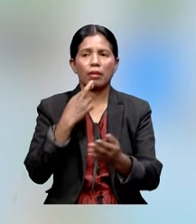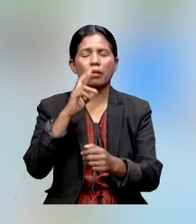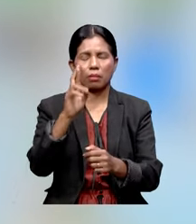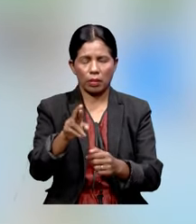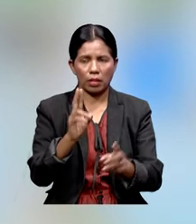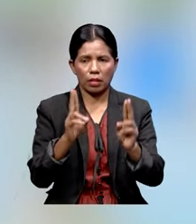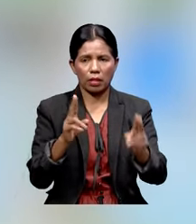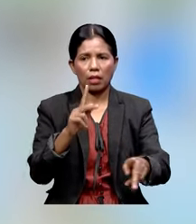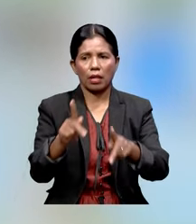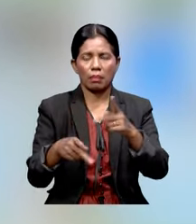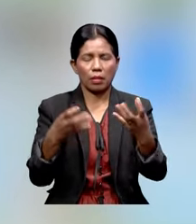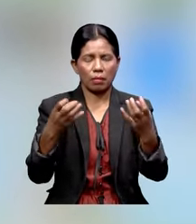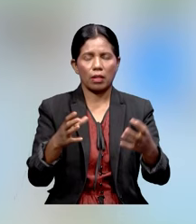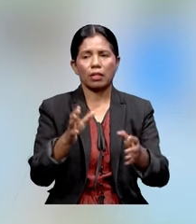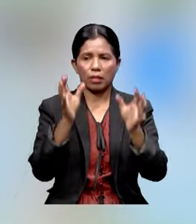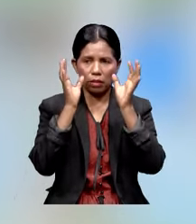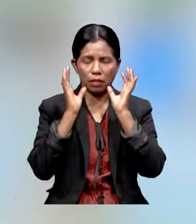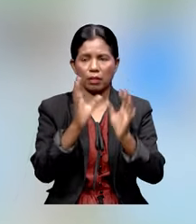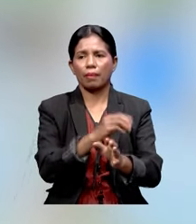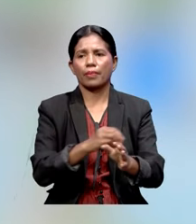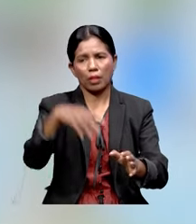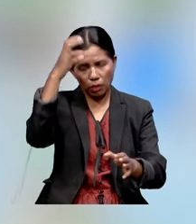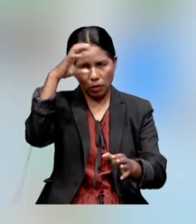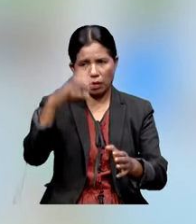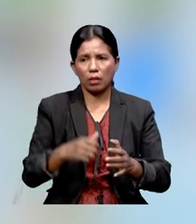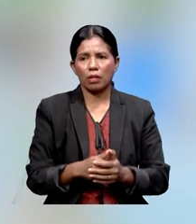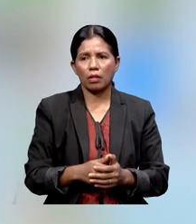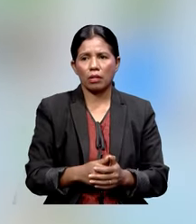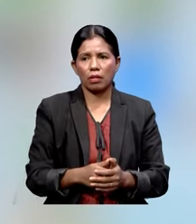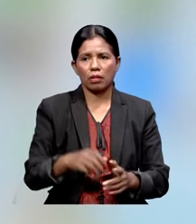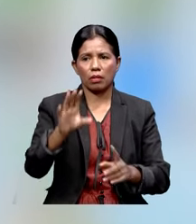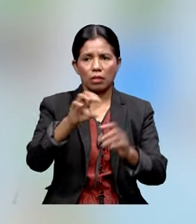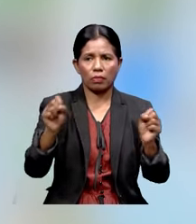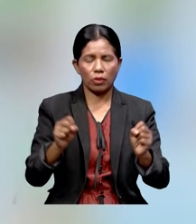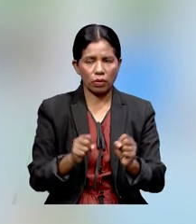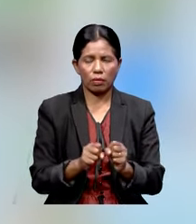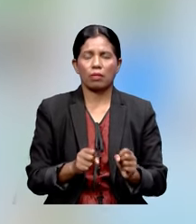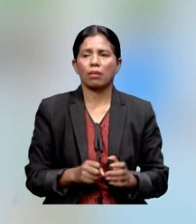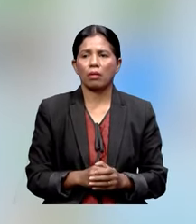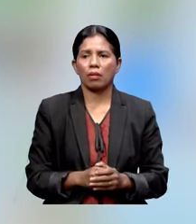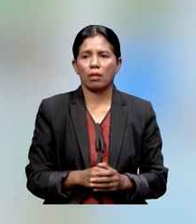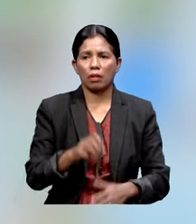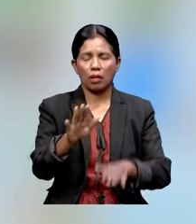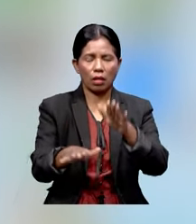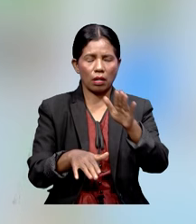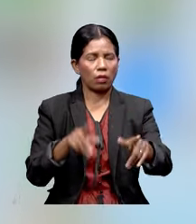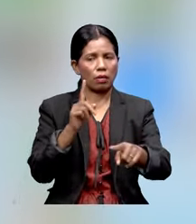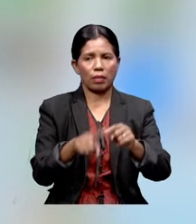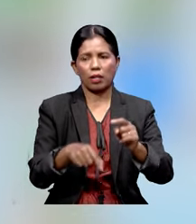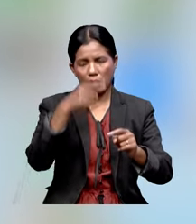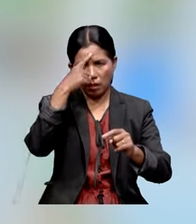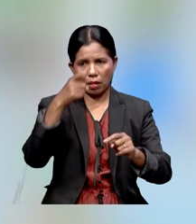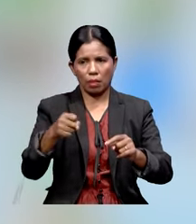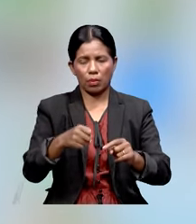tem a população mais. Por um Natal, ao ir a ser segundo, está lá. Lá, lá, lá, lá, dia também,